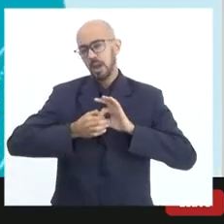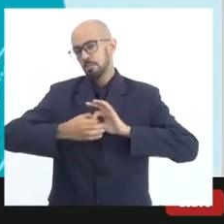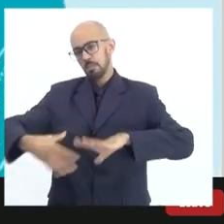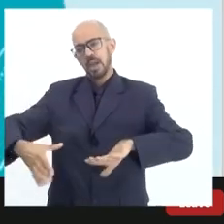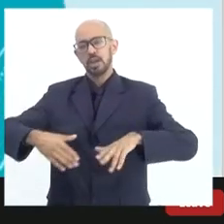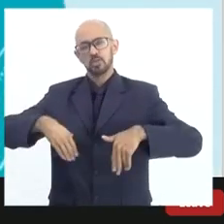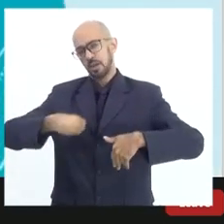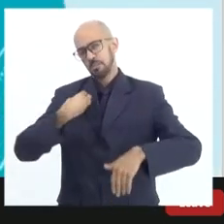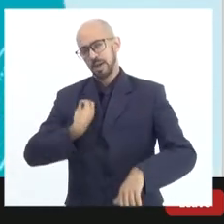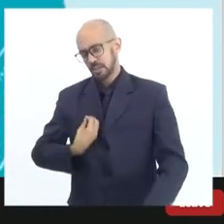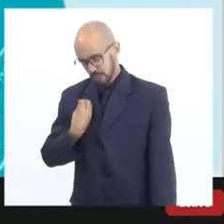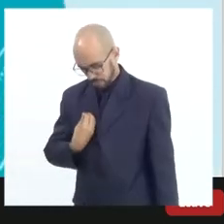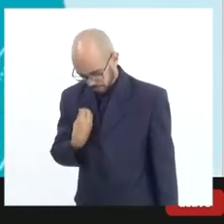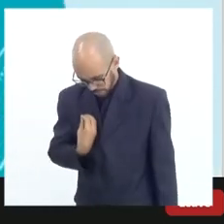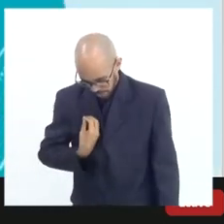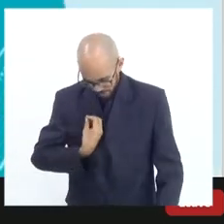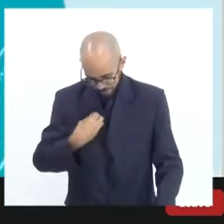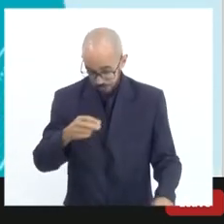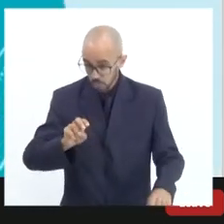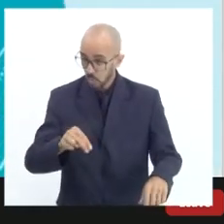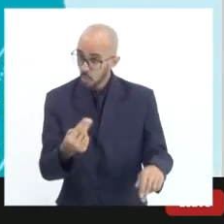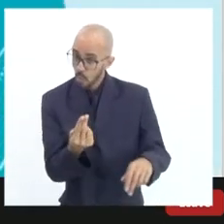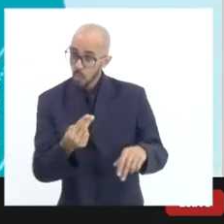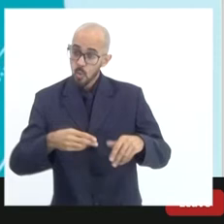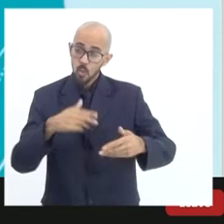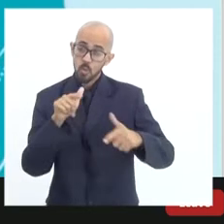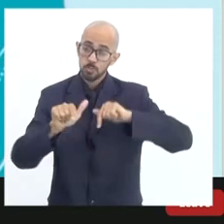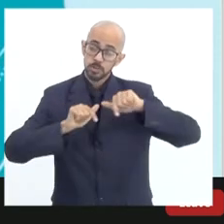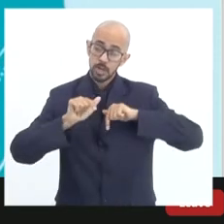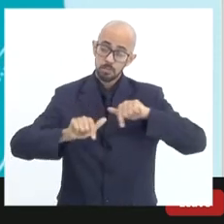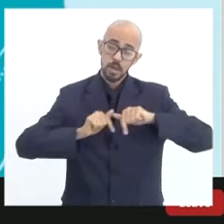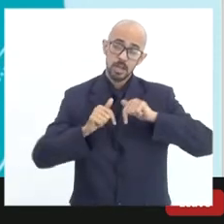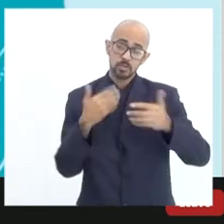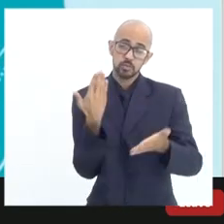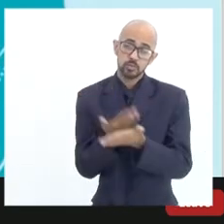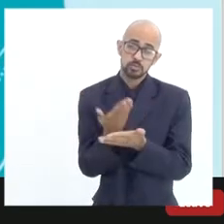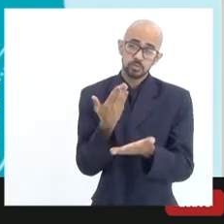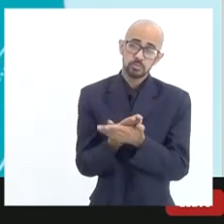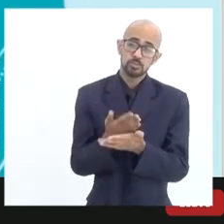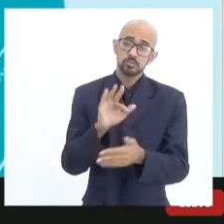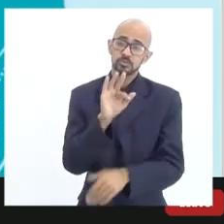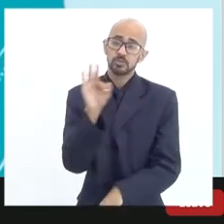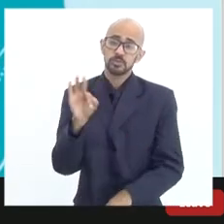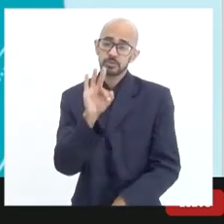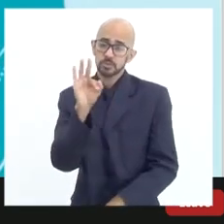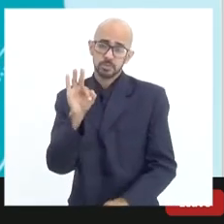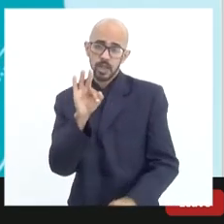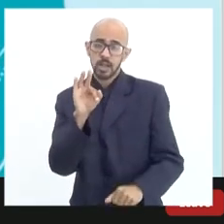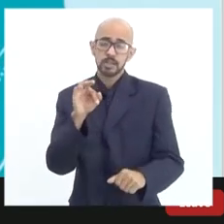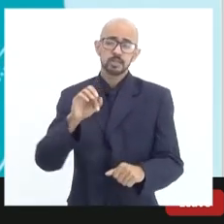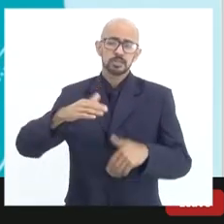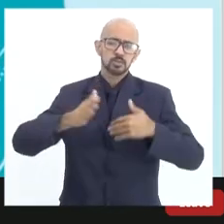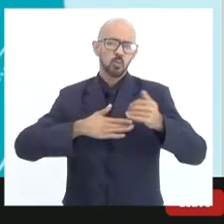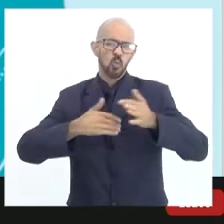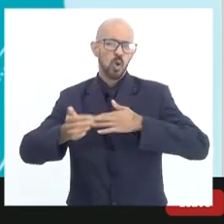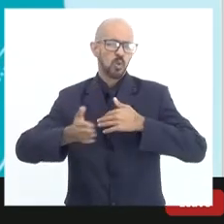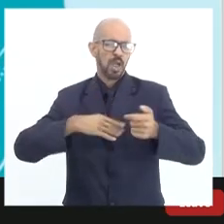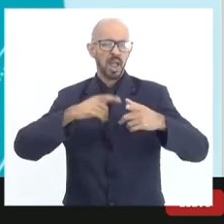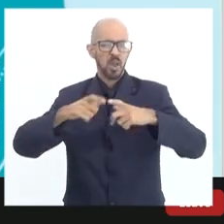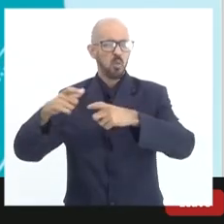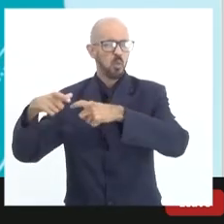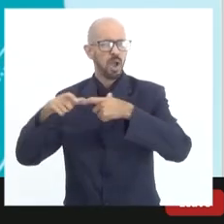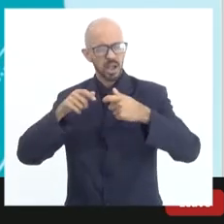participar, seja na produção de trabalhos acadêmicos, livros, palestras, conferências, CPIs, né, onde quer que a gente